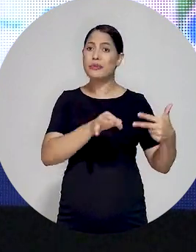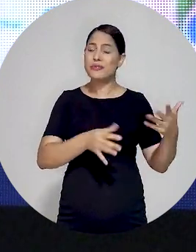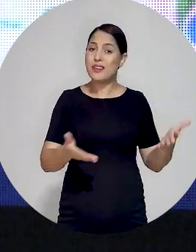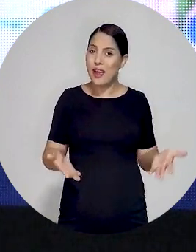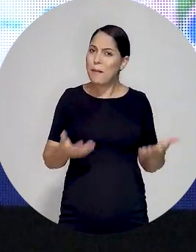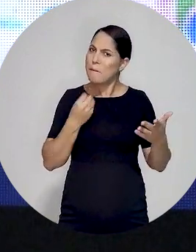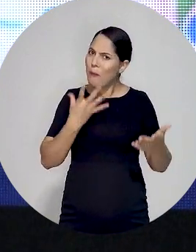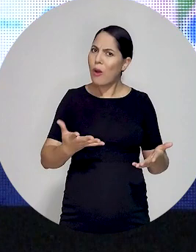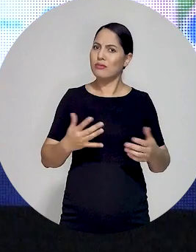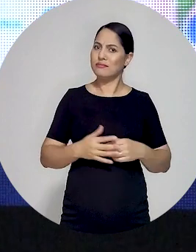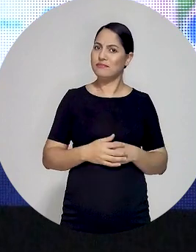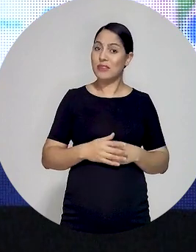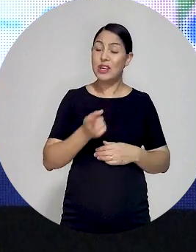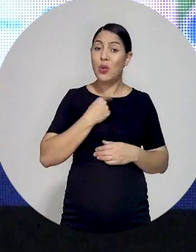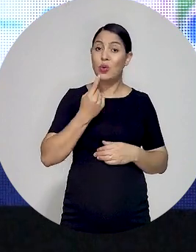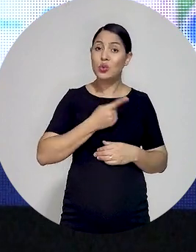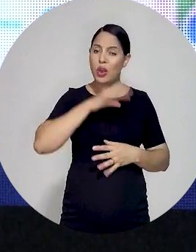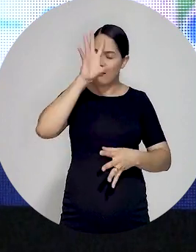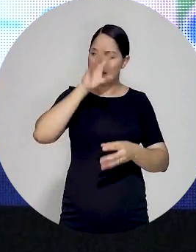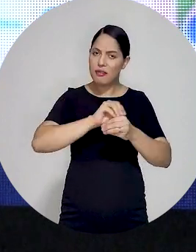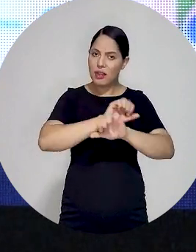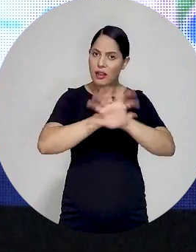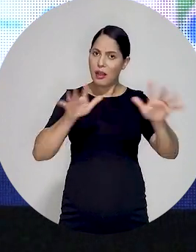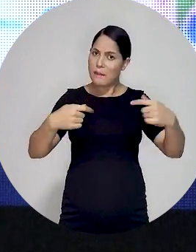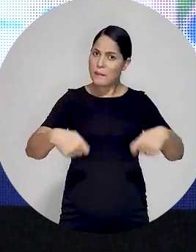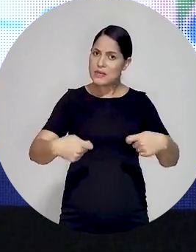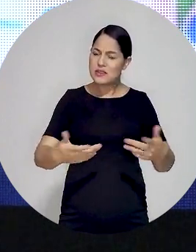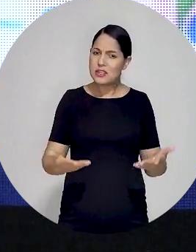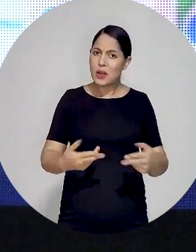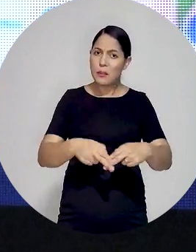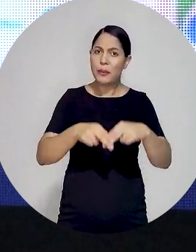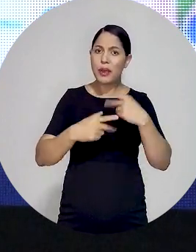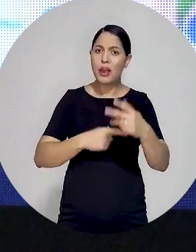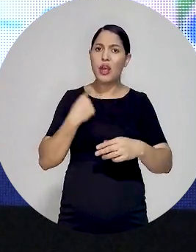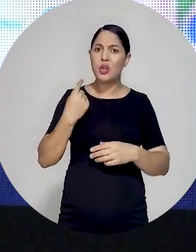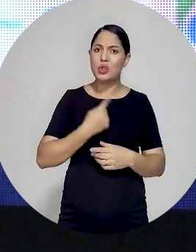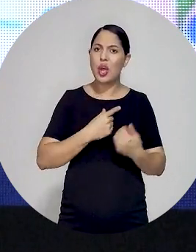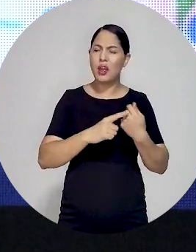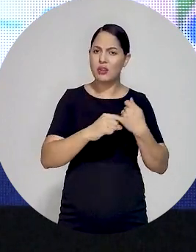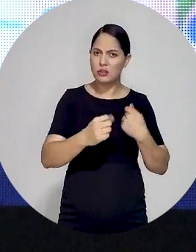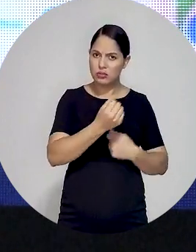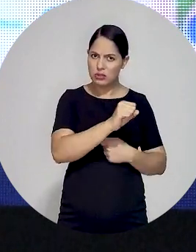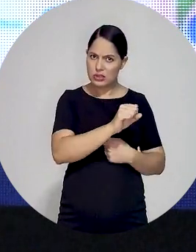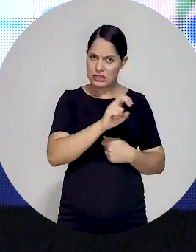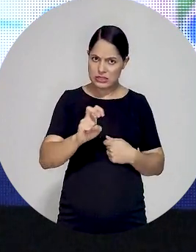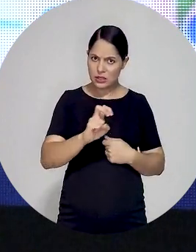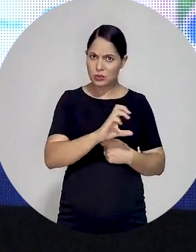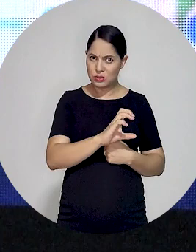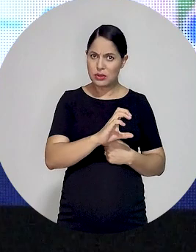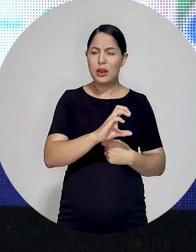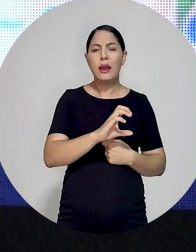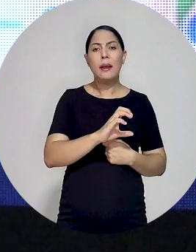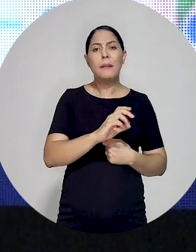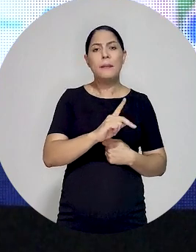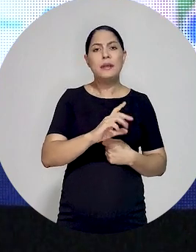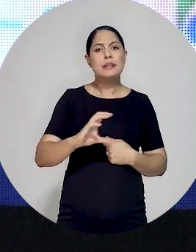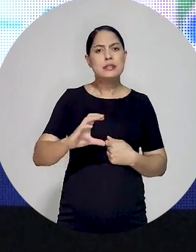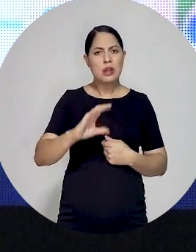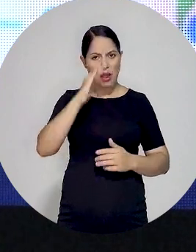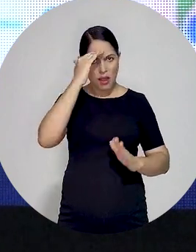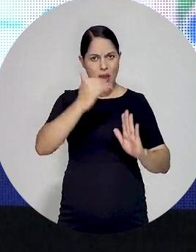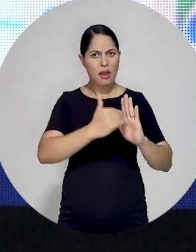judiciário. E é isso que nós precisamos entender, seja para defender a conquista da advocacia no artigo 85